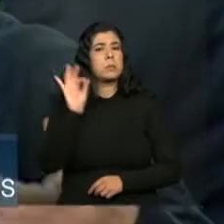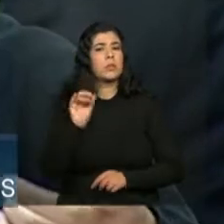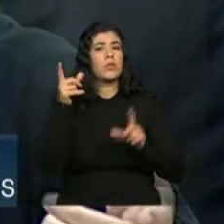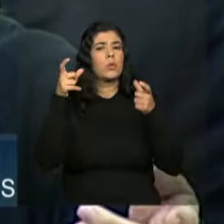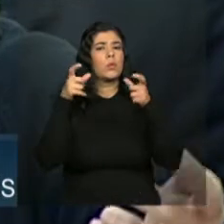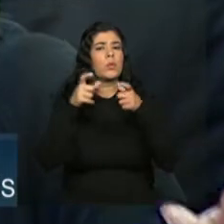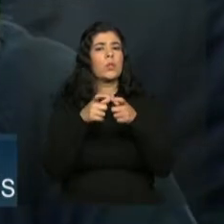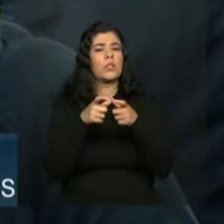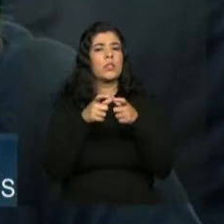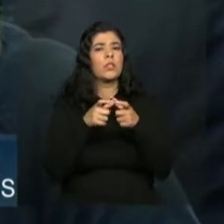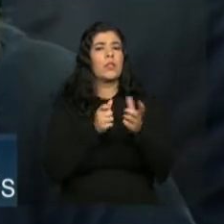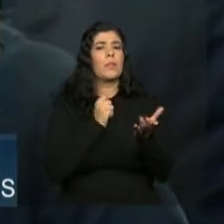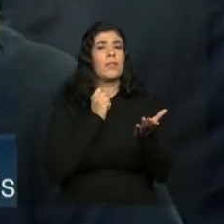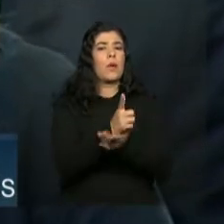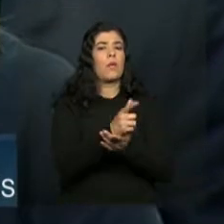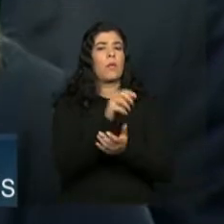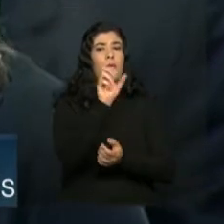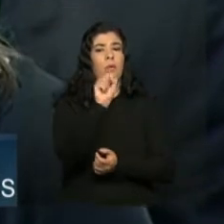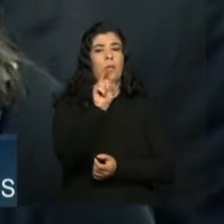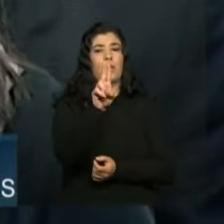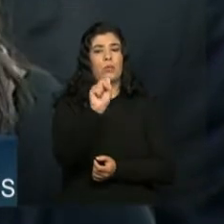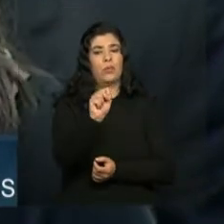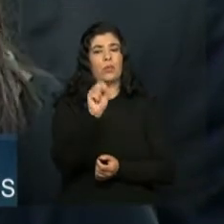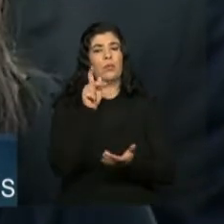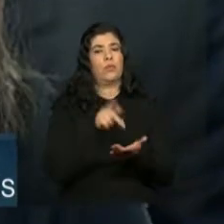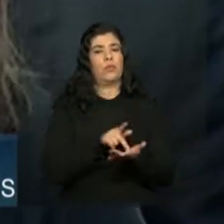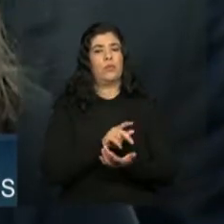redução para o SUS de fato